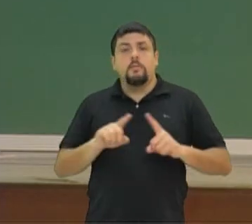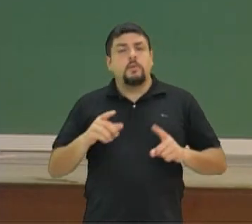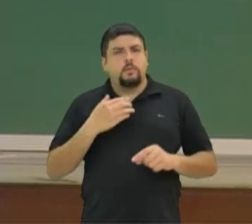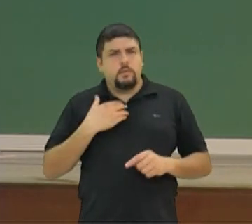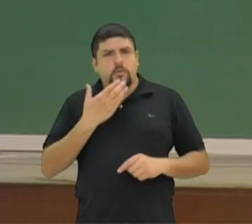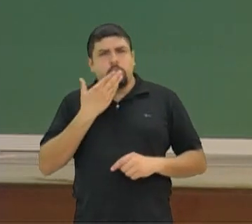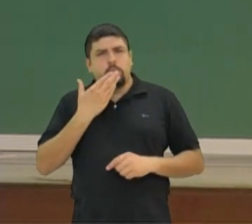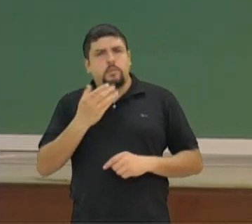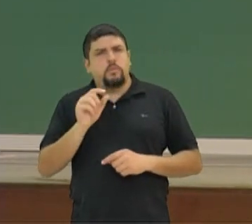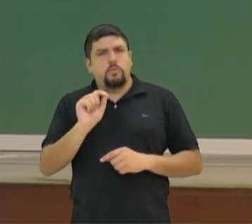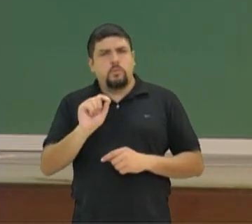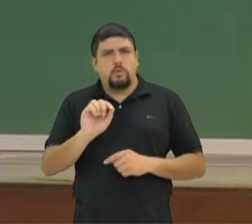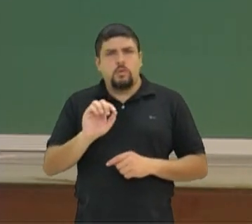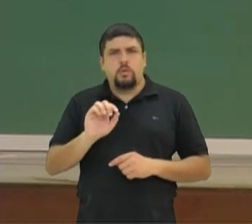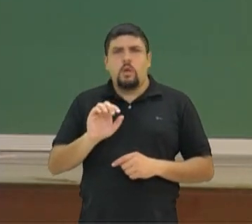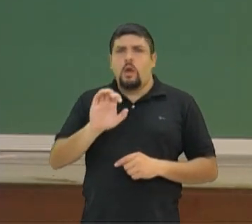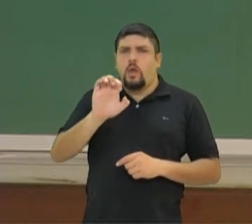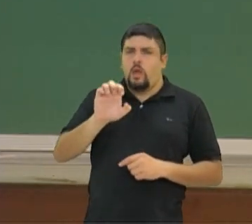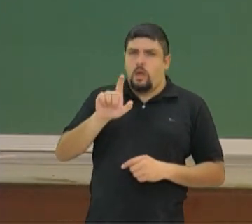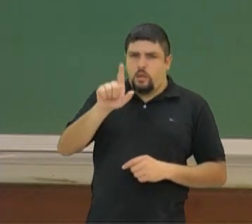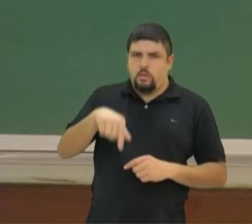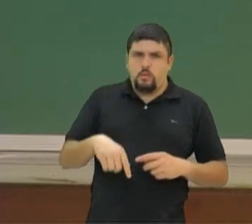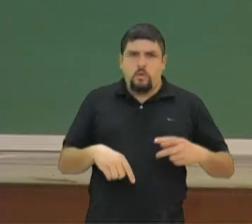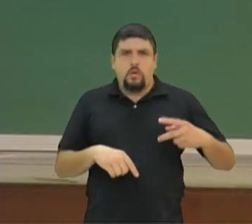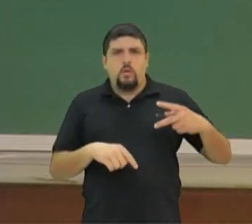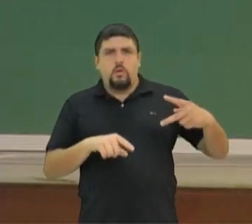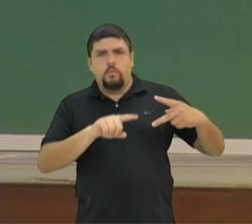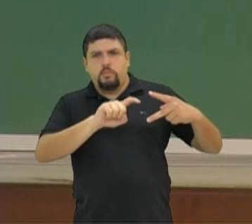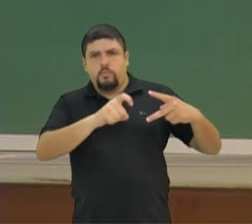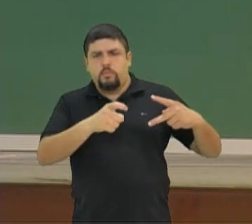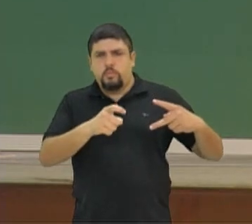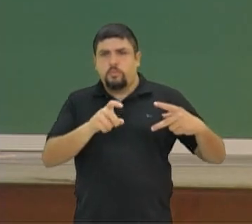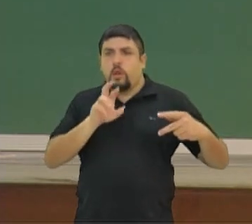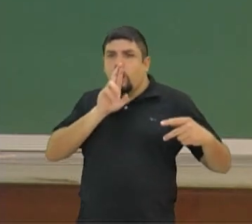ele pediu o polinômio resultante. Então o que nós temos que fazer? Nós